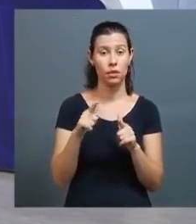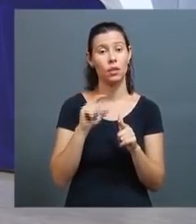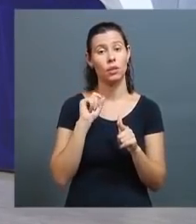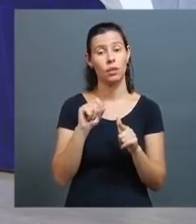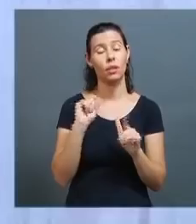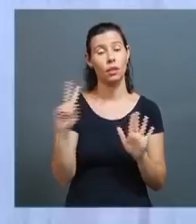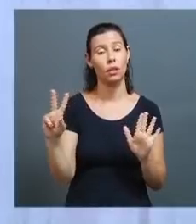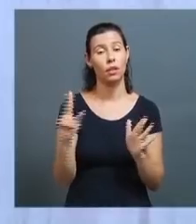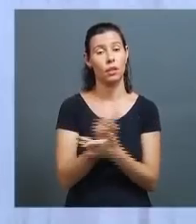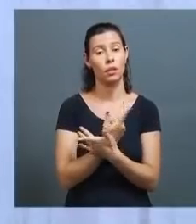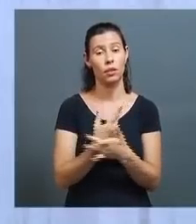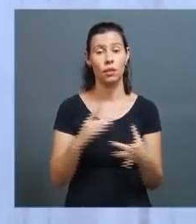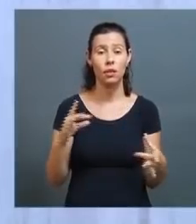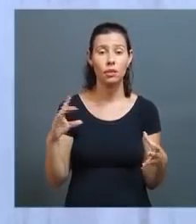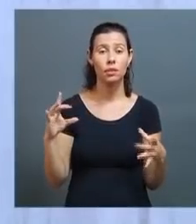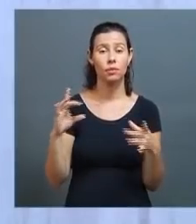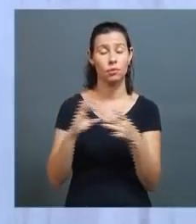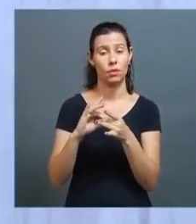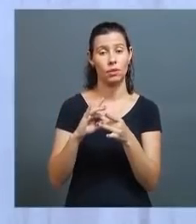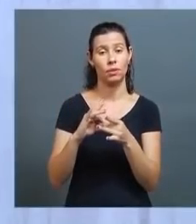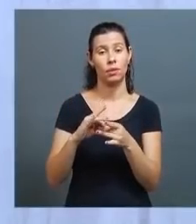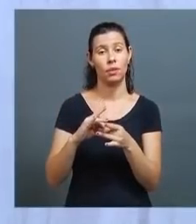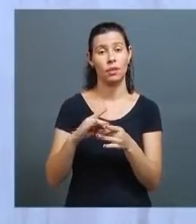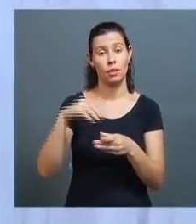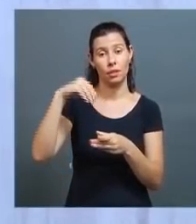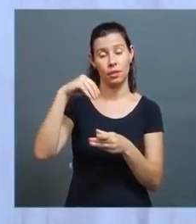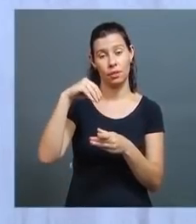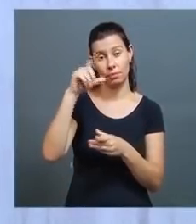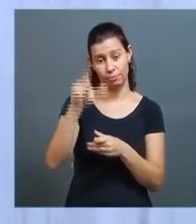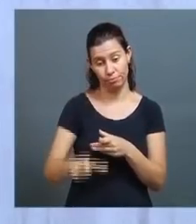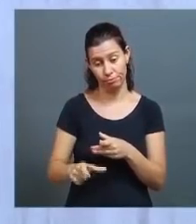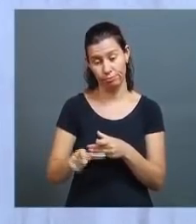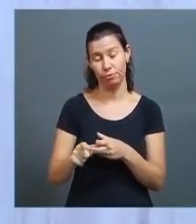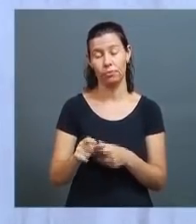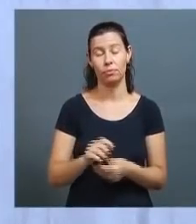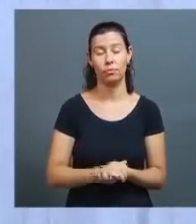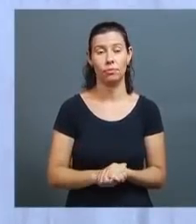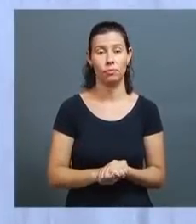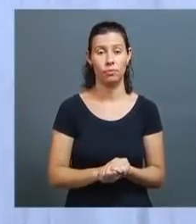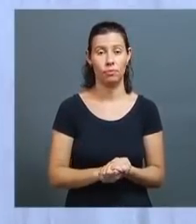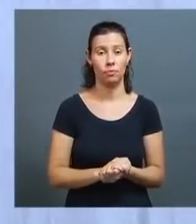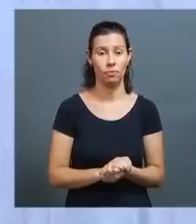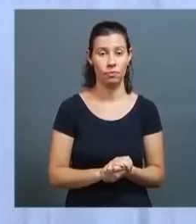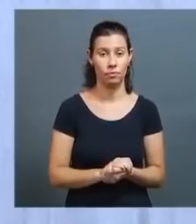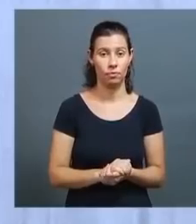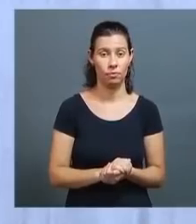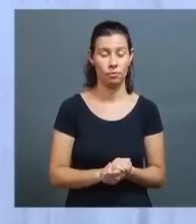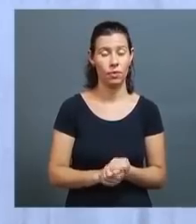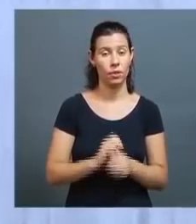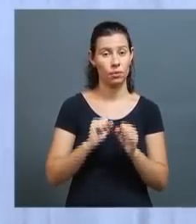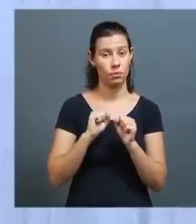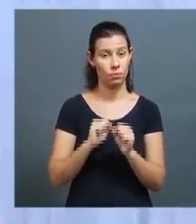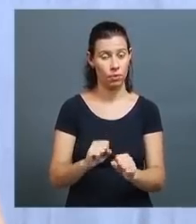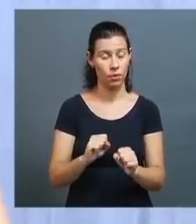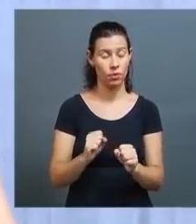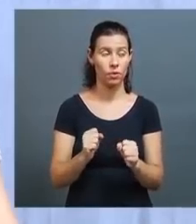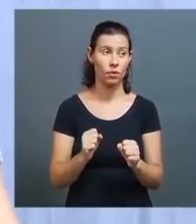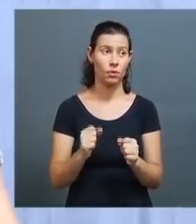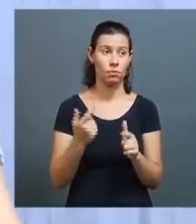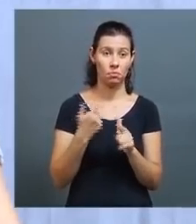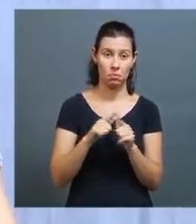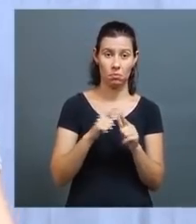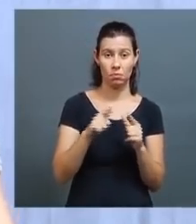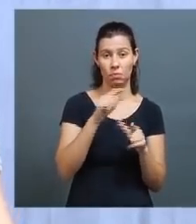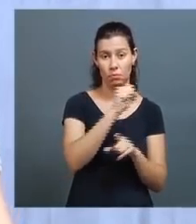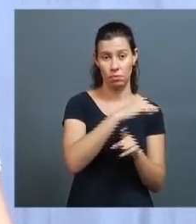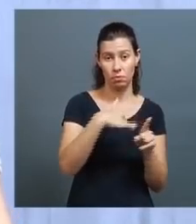acabam acontecendo em conjunto na mesma pessoa. Então, assim, uma não exclui a outra. Eu posso ter uma questão